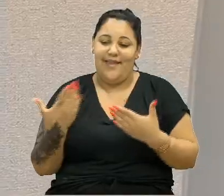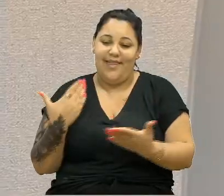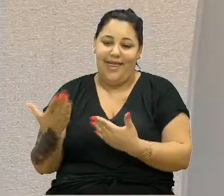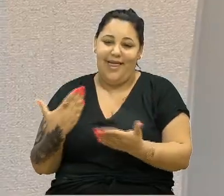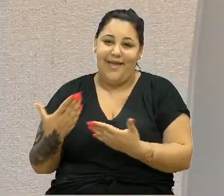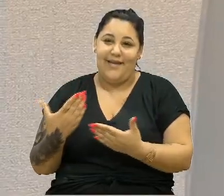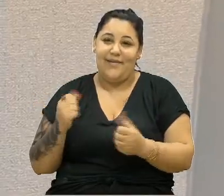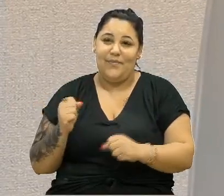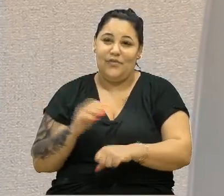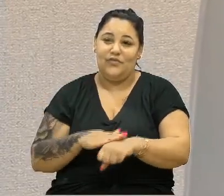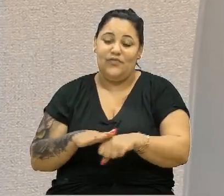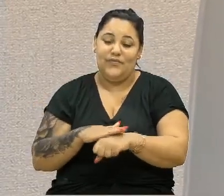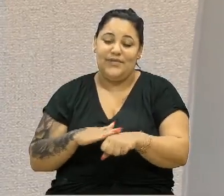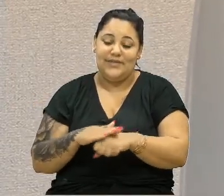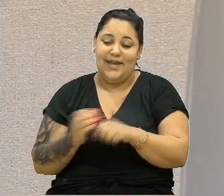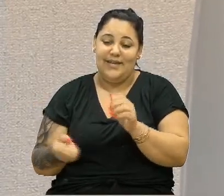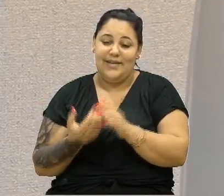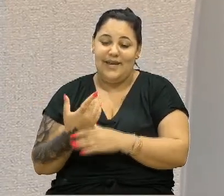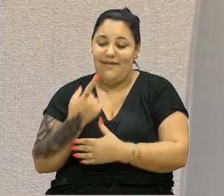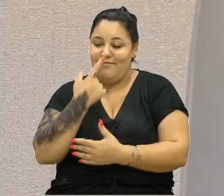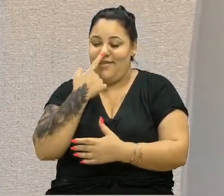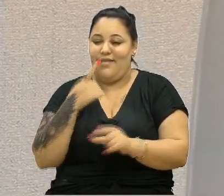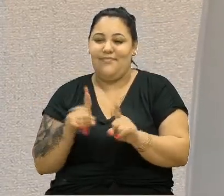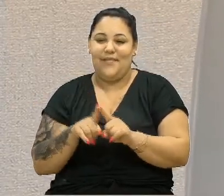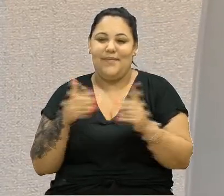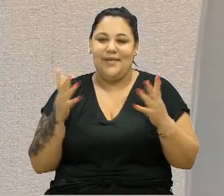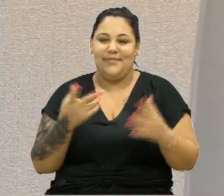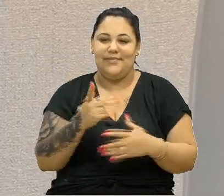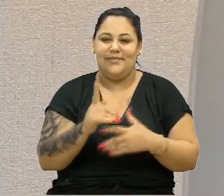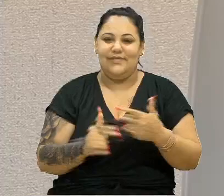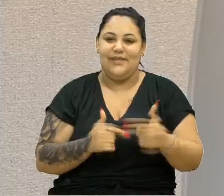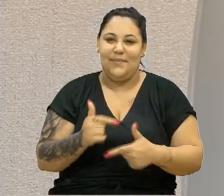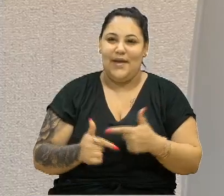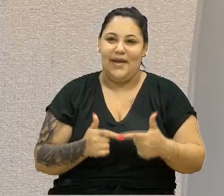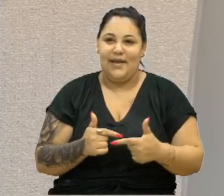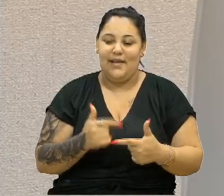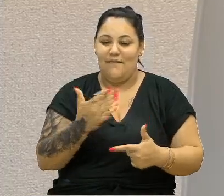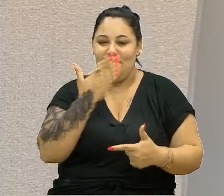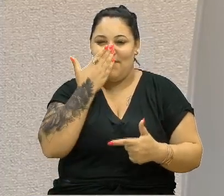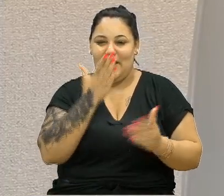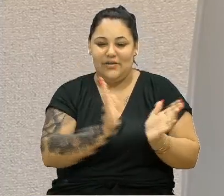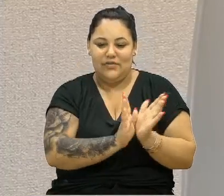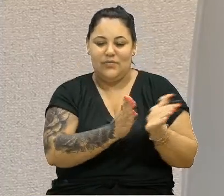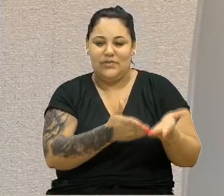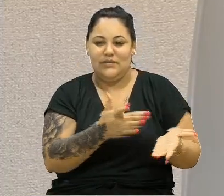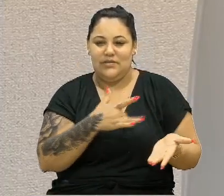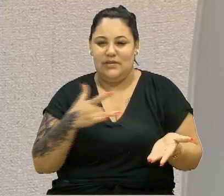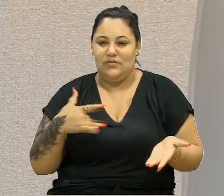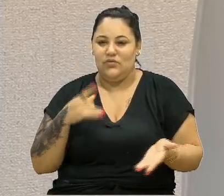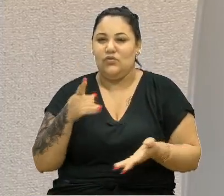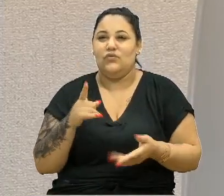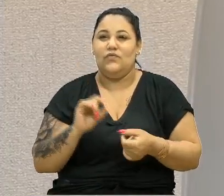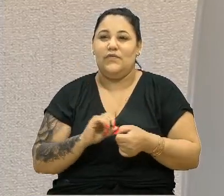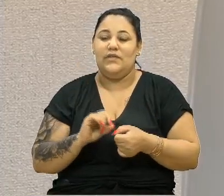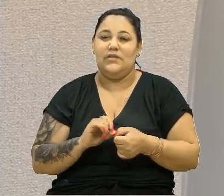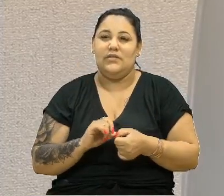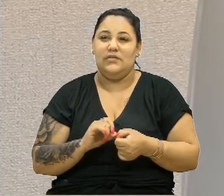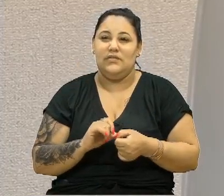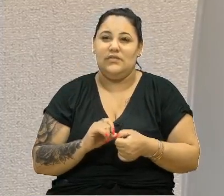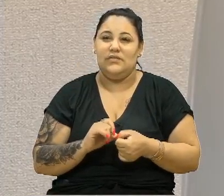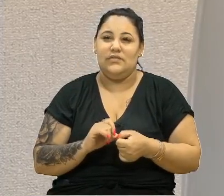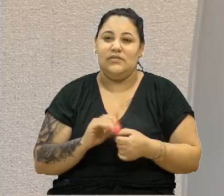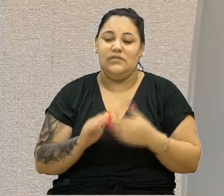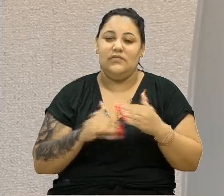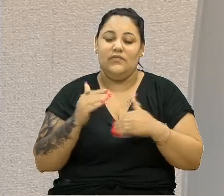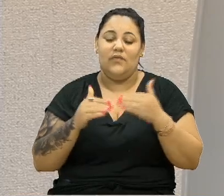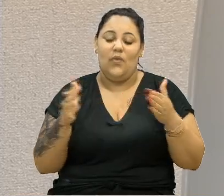conversar muito mais, se aproximar. Parabéns pelo seu trabalho também à frente das comissões, Comissão de Saúde, que o senhor desenvolveu durante um tempo